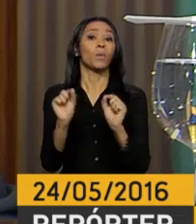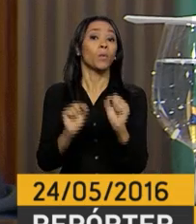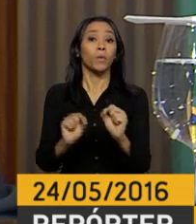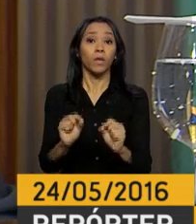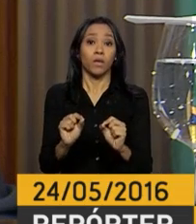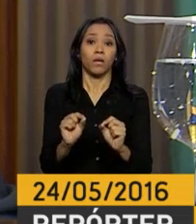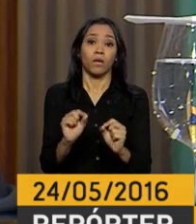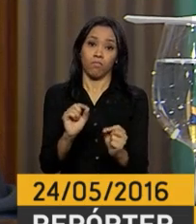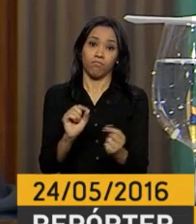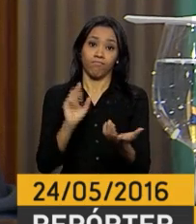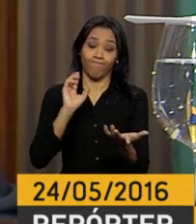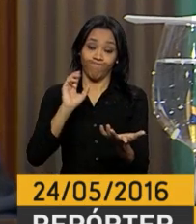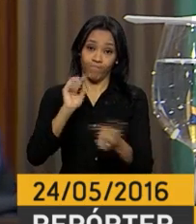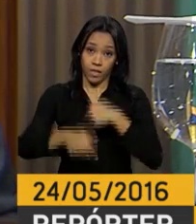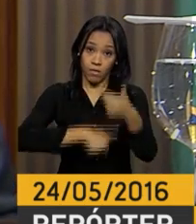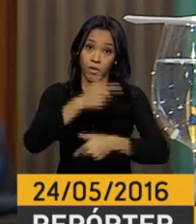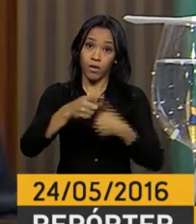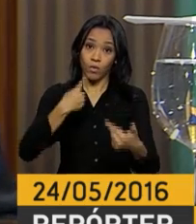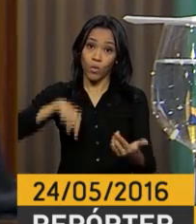nossas funções.